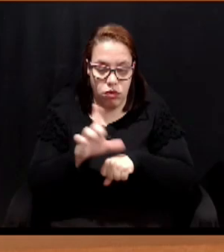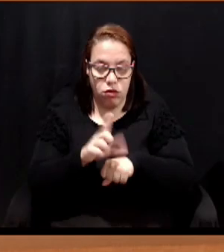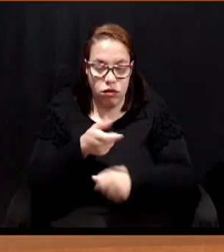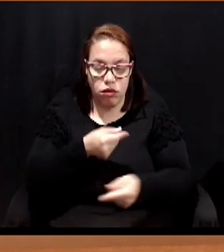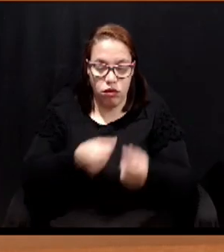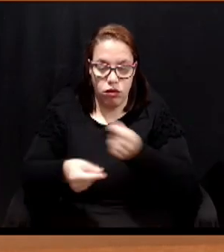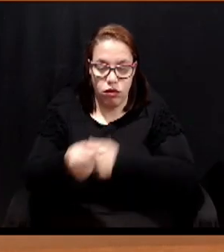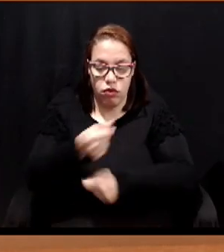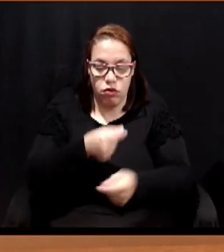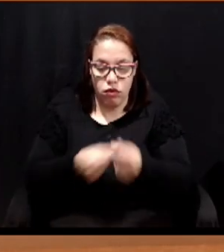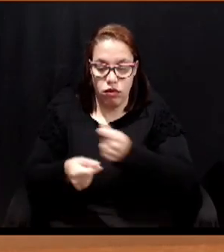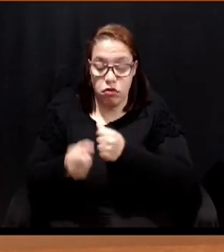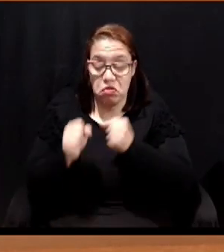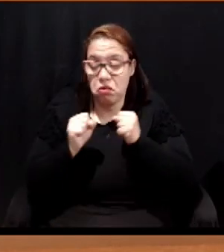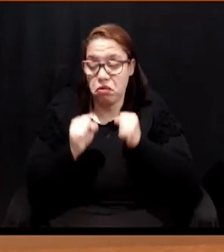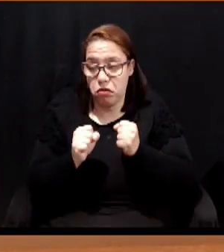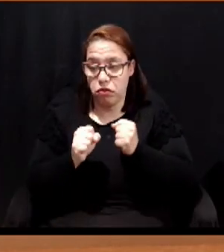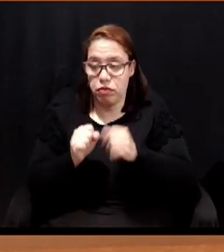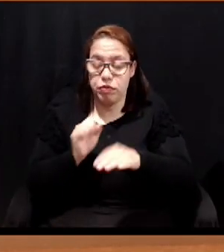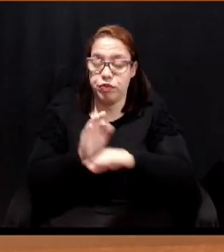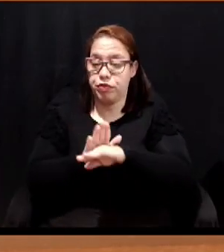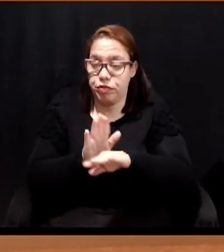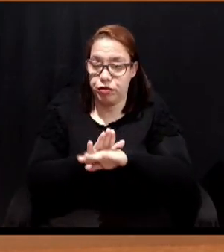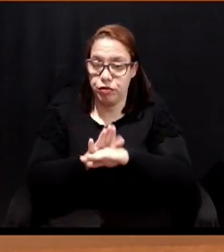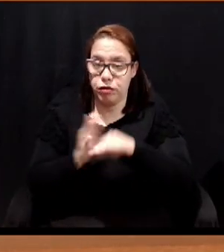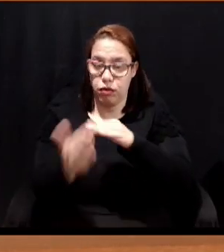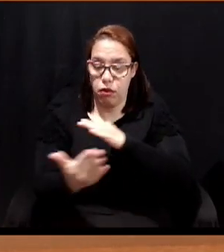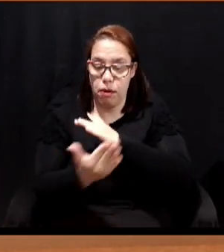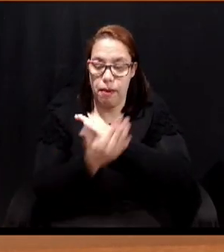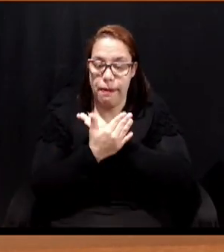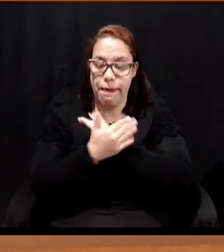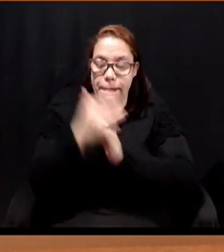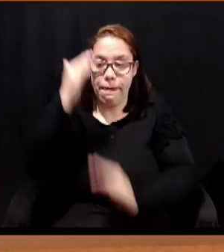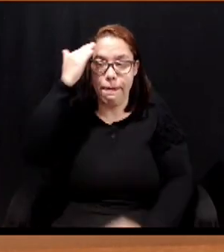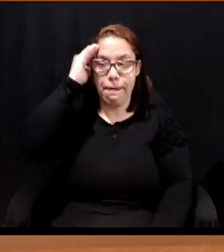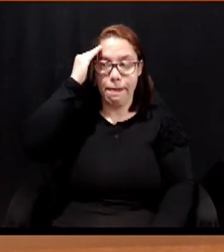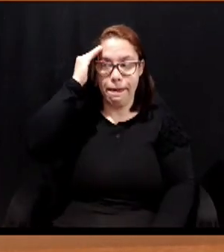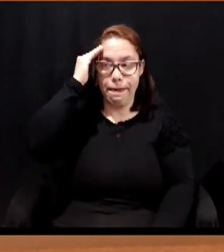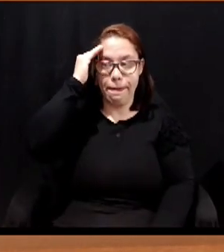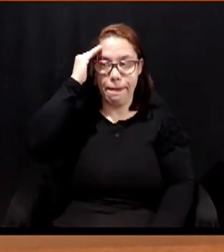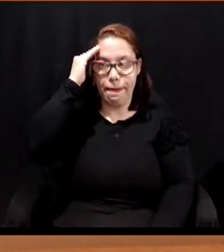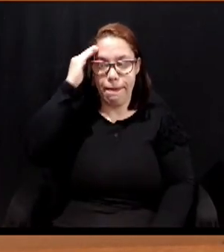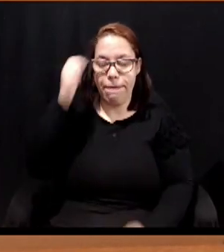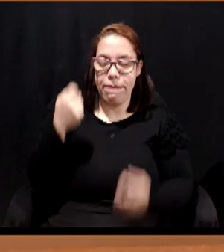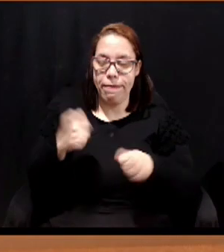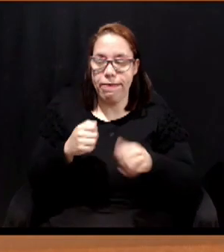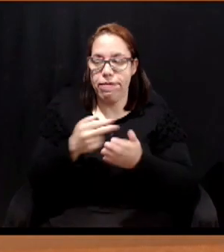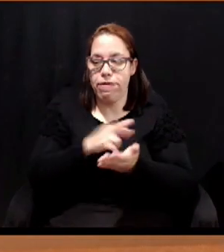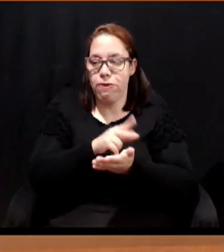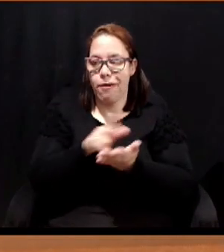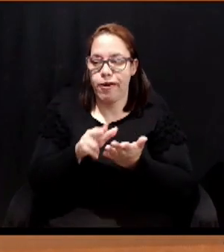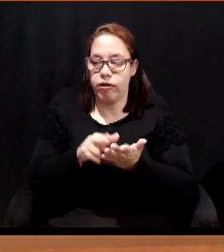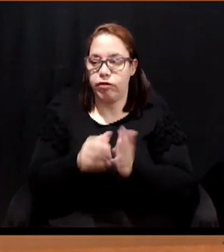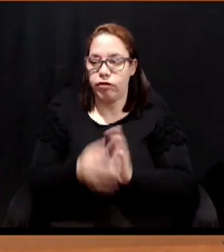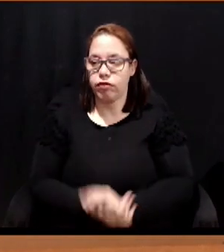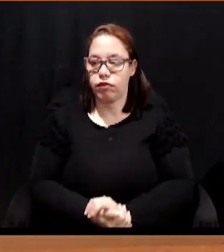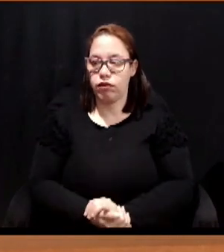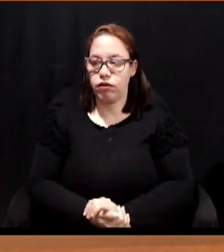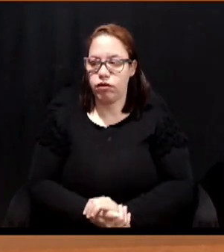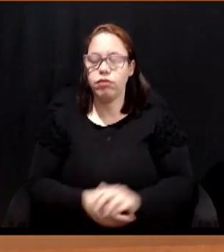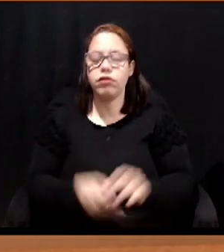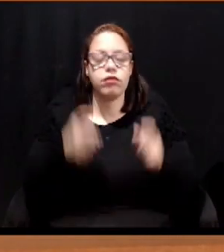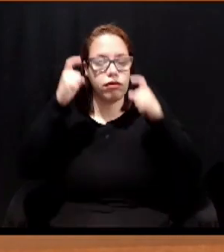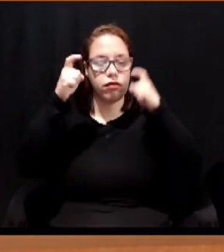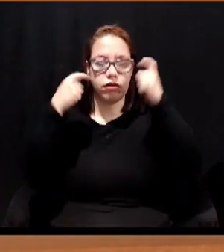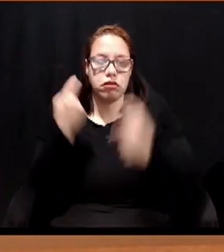para que pudesse nos ajudar no entendimento dessas demandas. Uma preocupação nossa